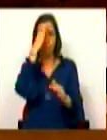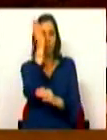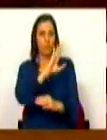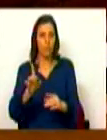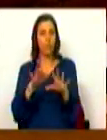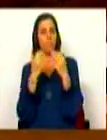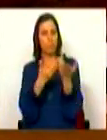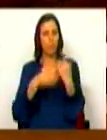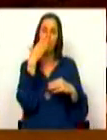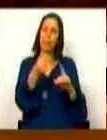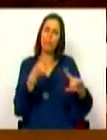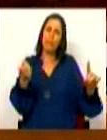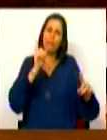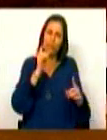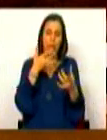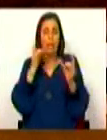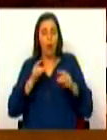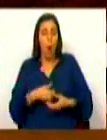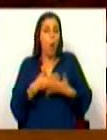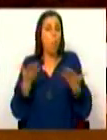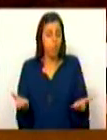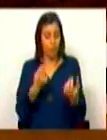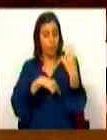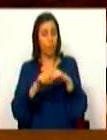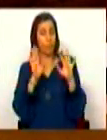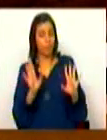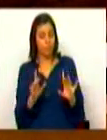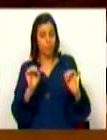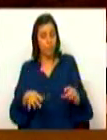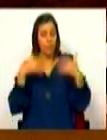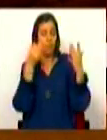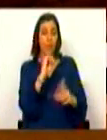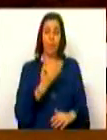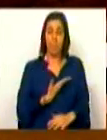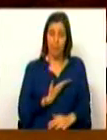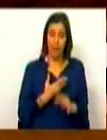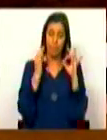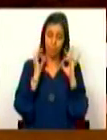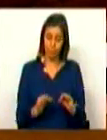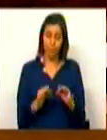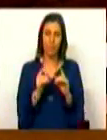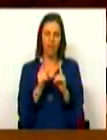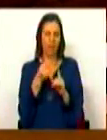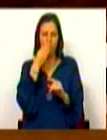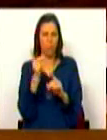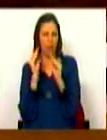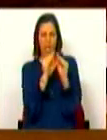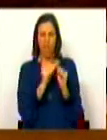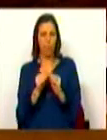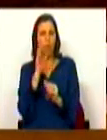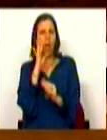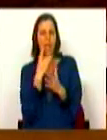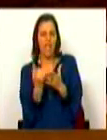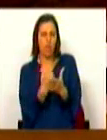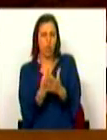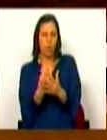consideradas socialmente injustas e evitáveis. E por isso, esta iniciativa do PSD é um embuste, uma tentativa para